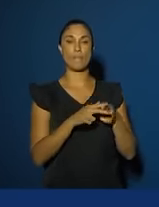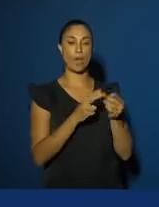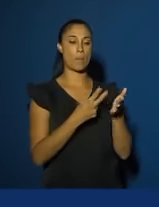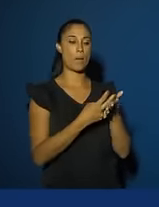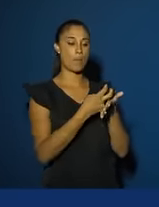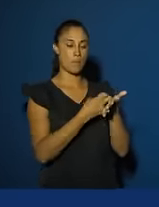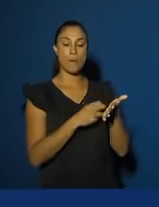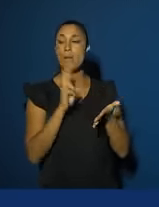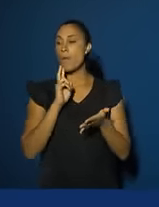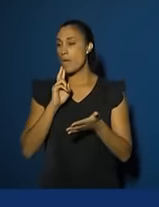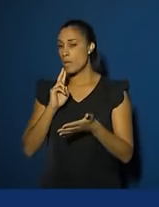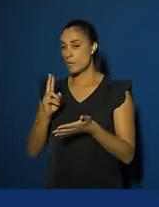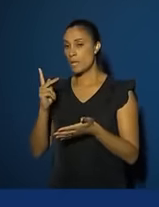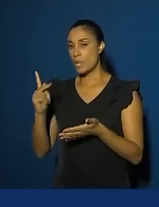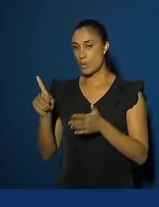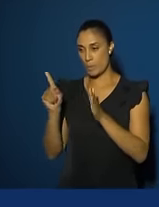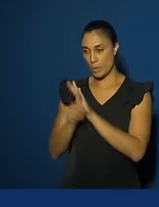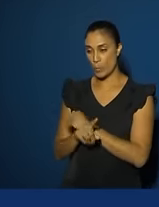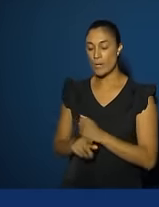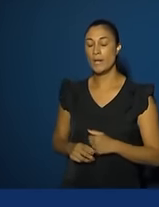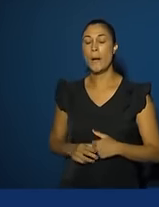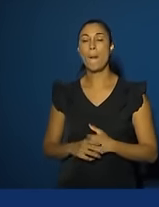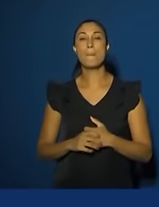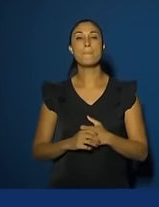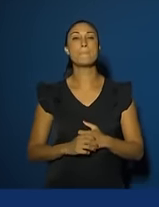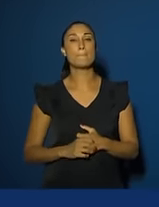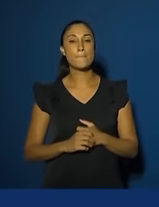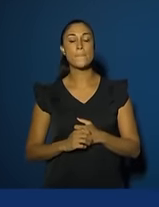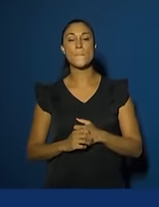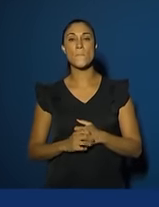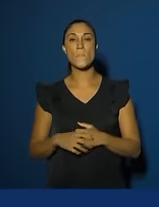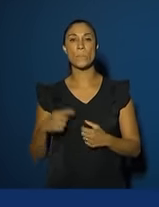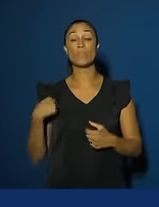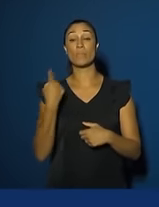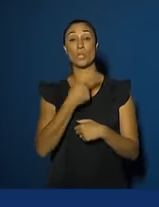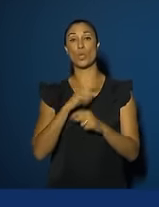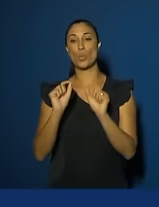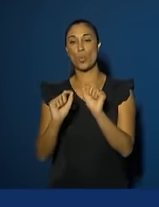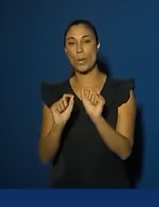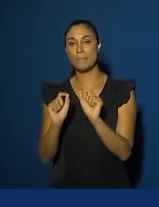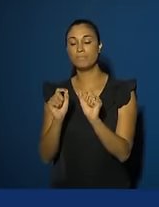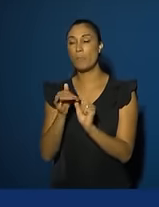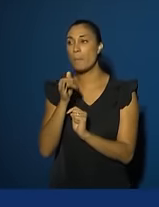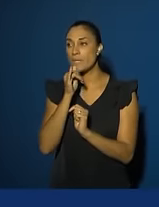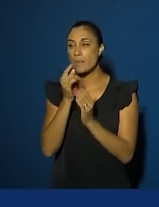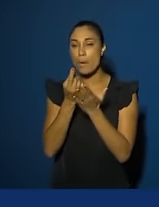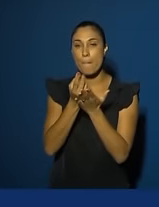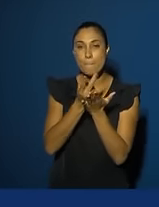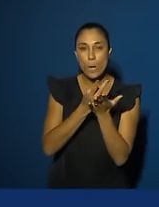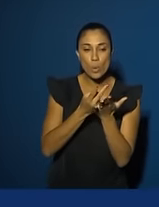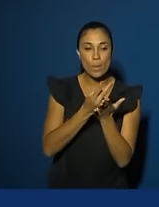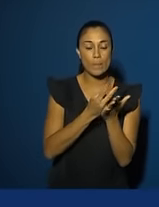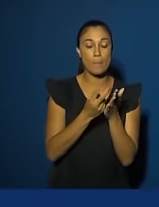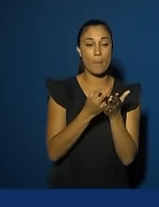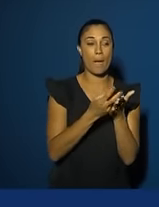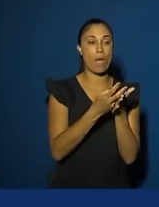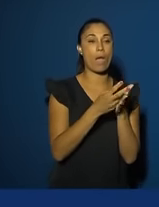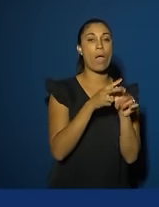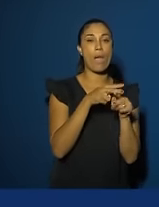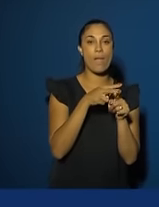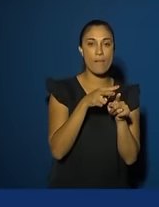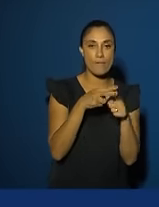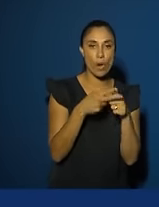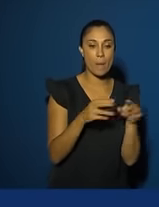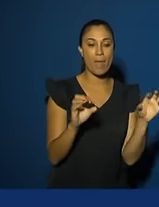para responder a sua pergunta que eu não respondi nós não nós estamos buscando uma reforma neutra do ponto de vista de arrecadação Mas mudando